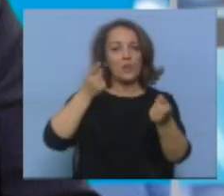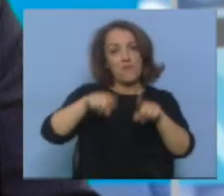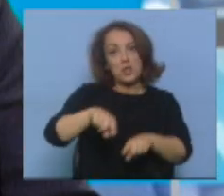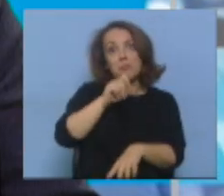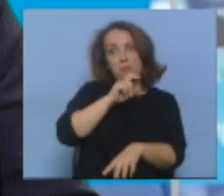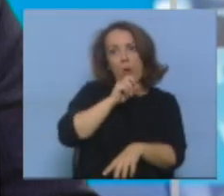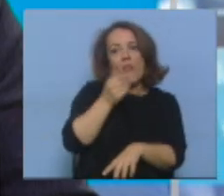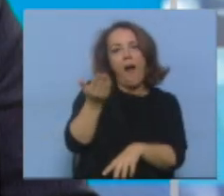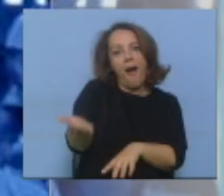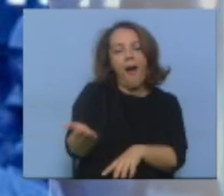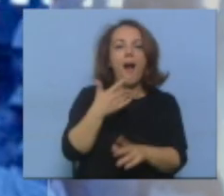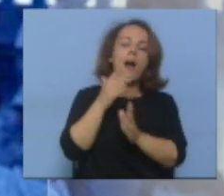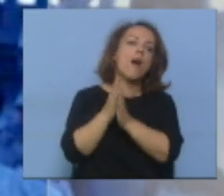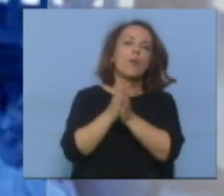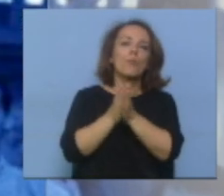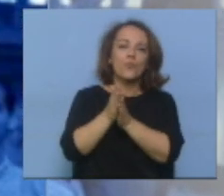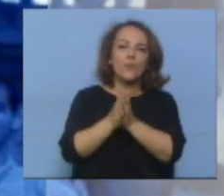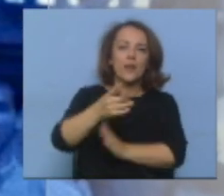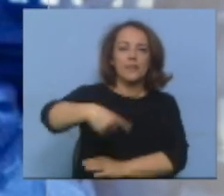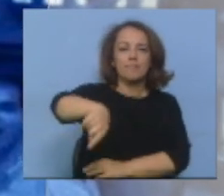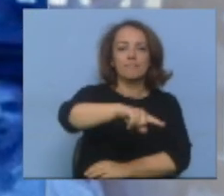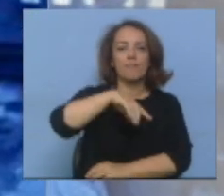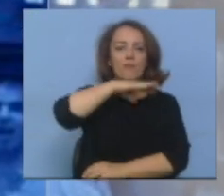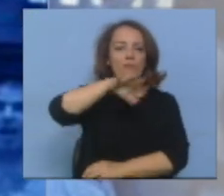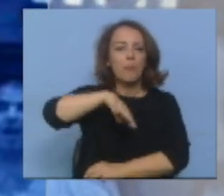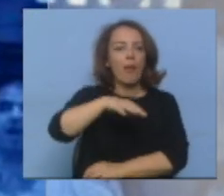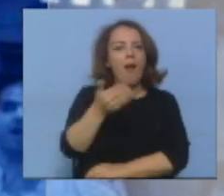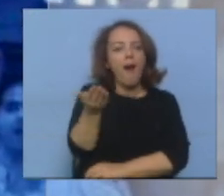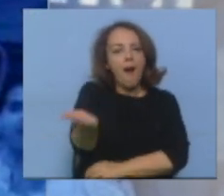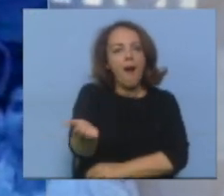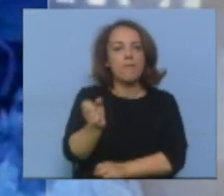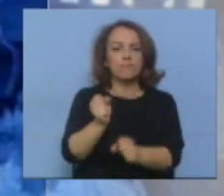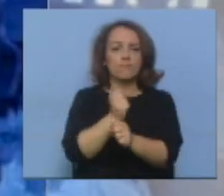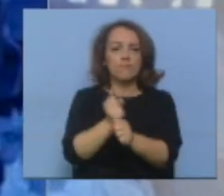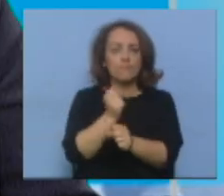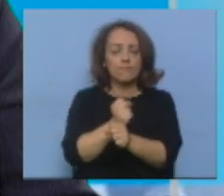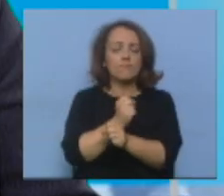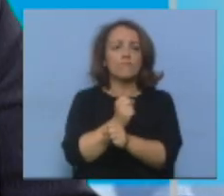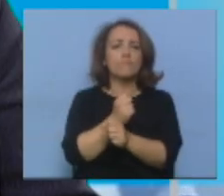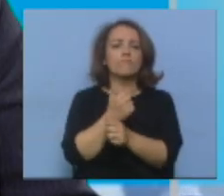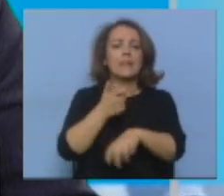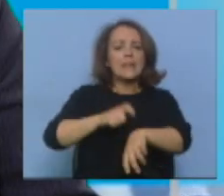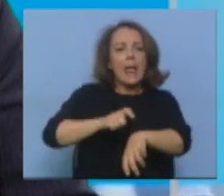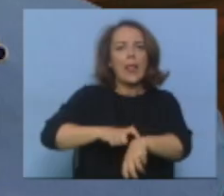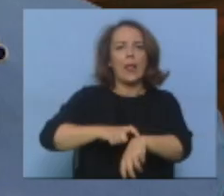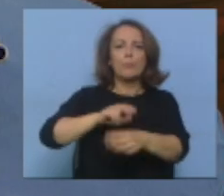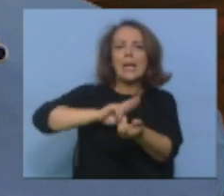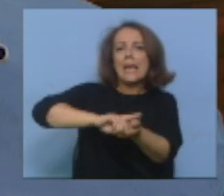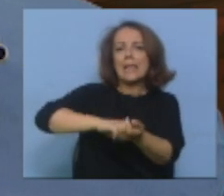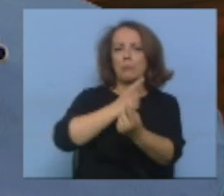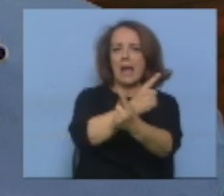mais uma ferramenta para depois as famílias trabalharem nos seus ritmos e nos seus tempos.